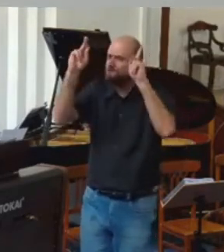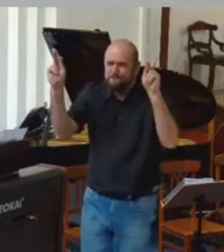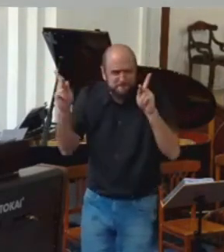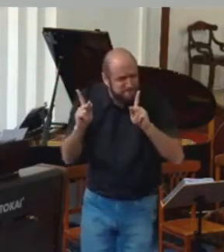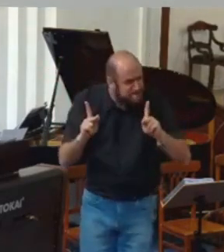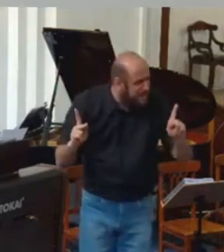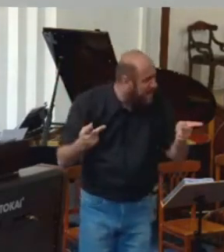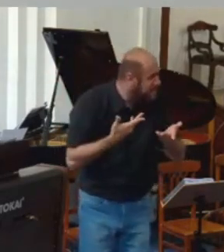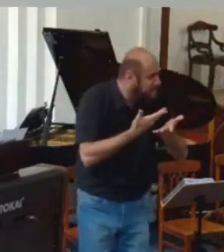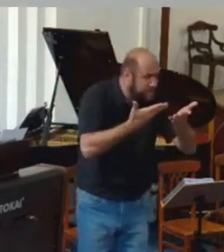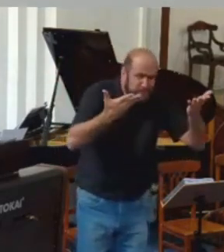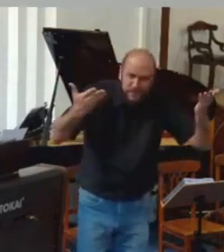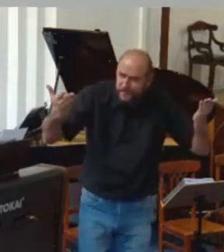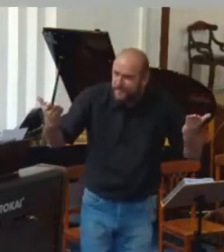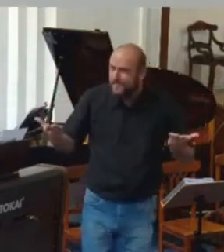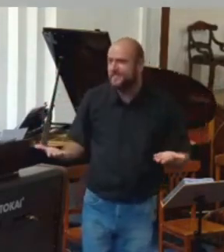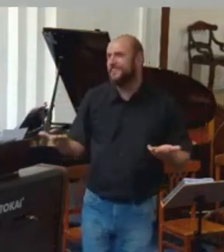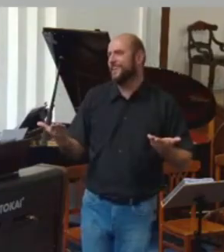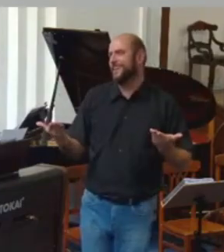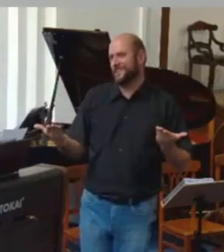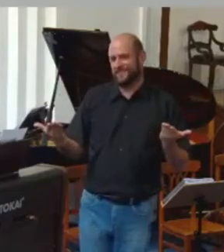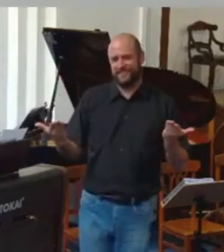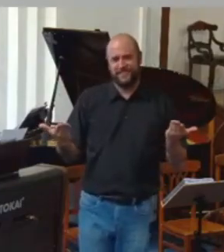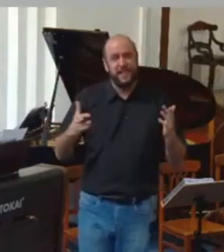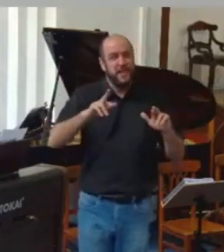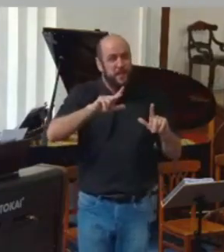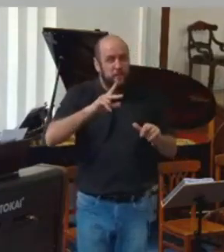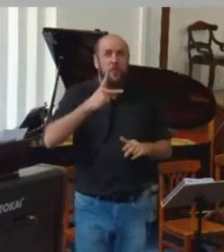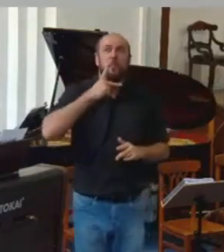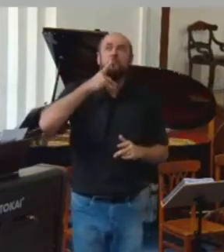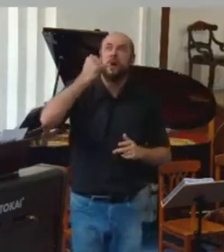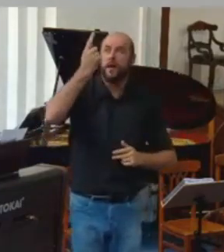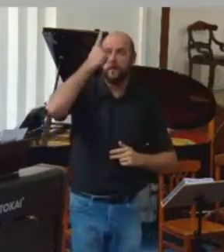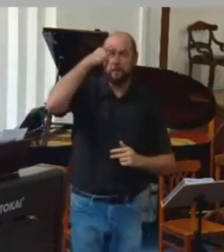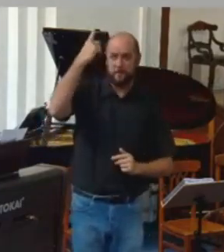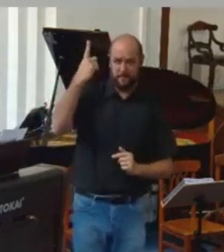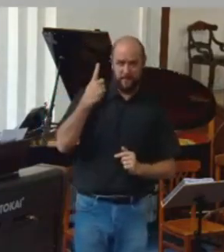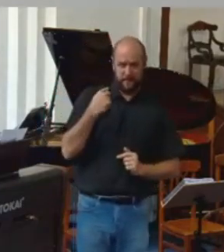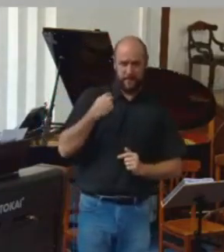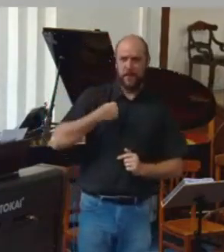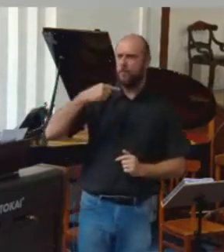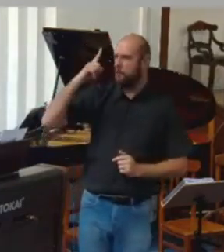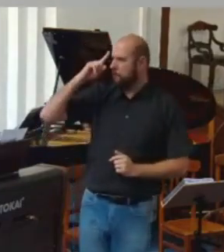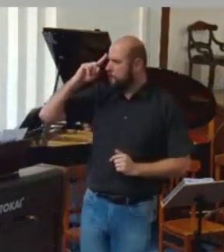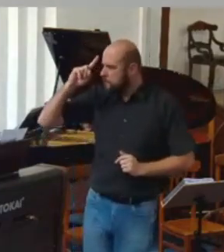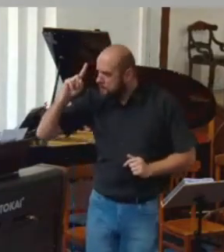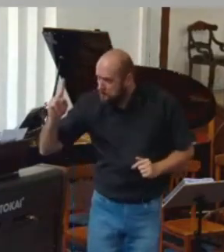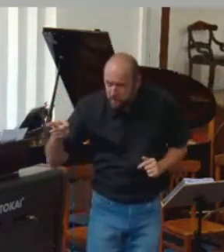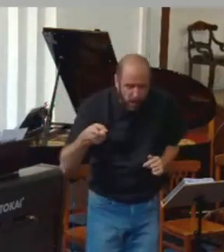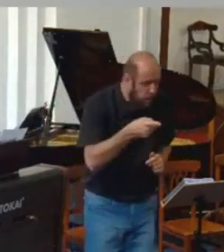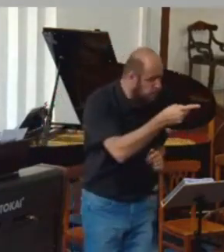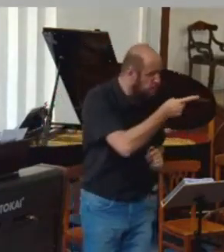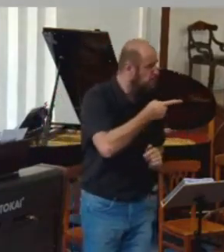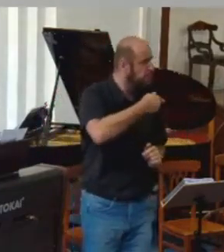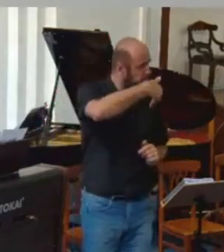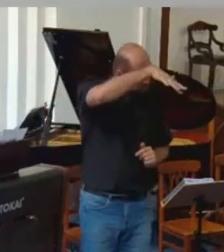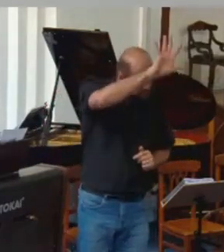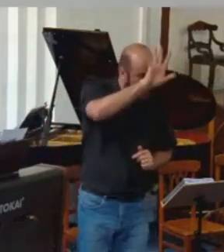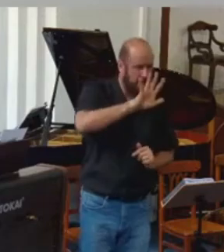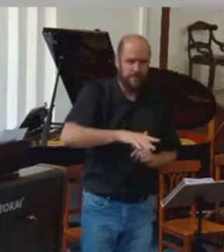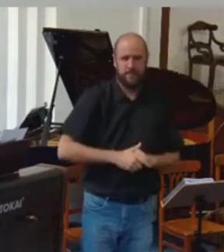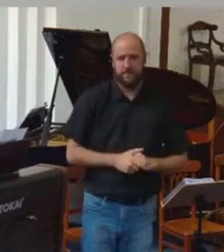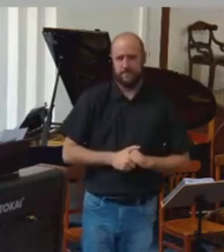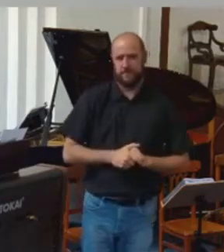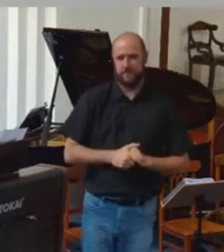paz esteja com vocês. Assim como o Pai me enviou, eu também envio